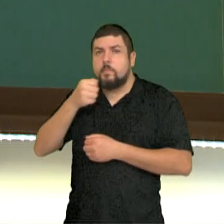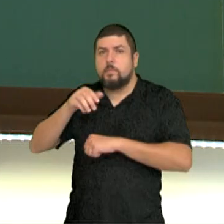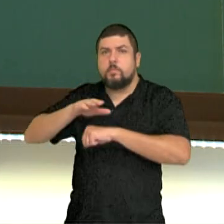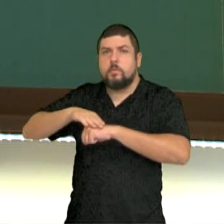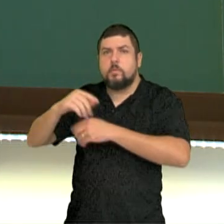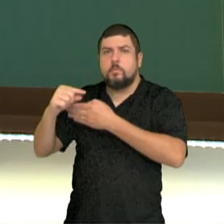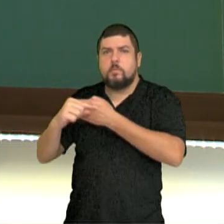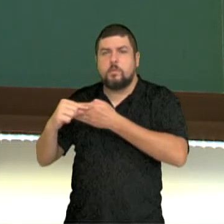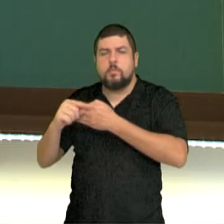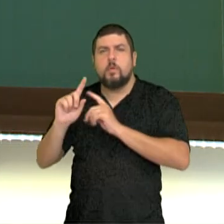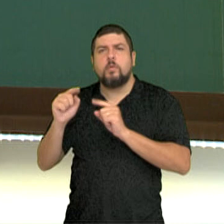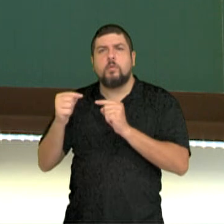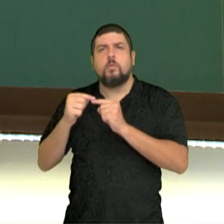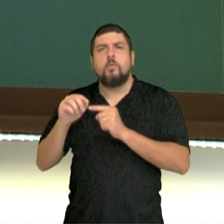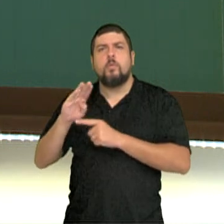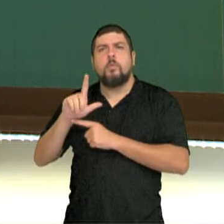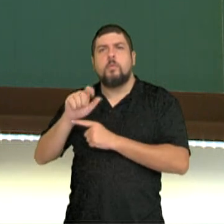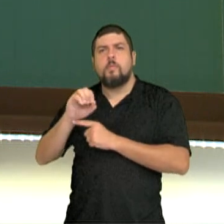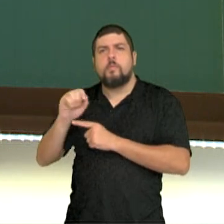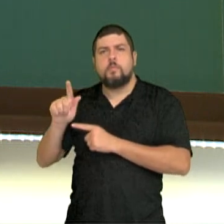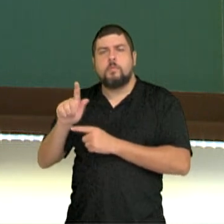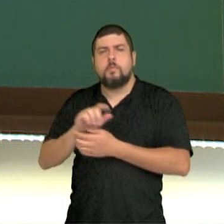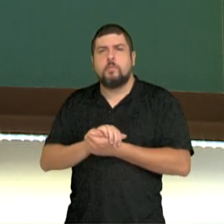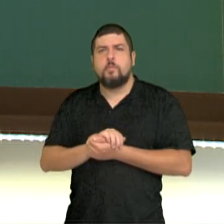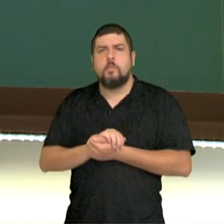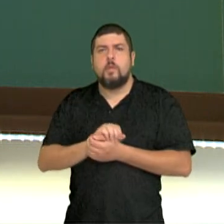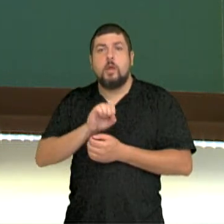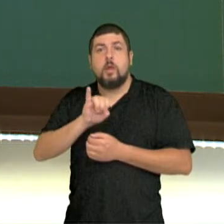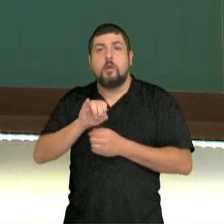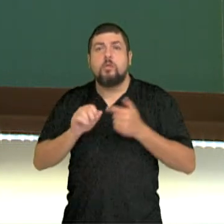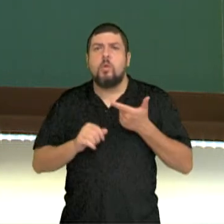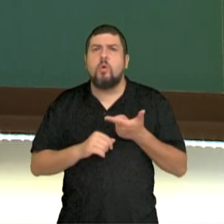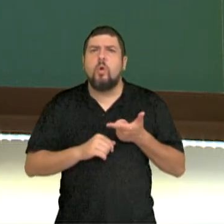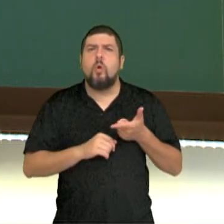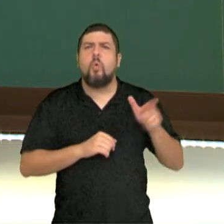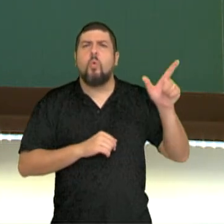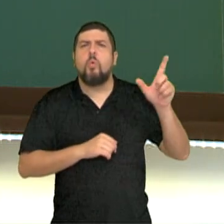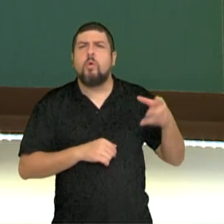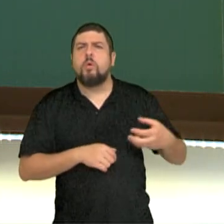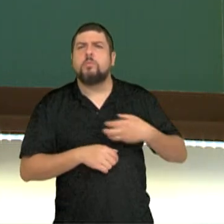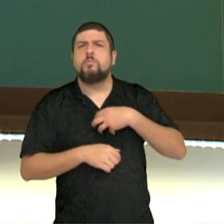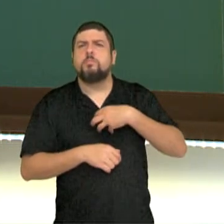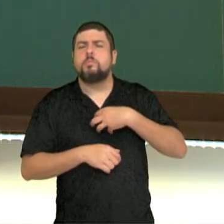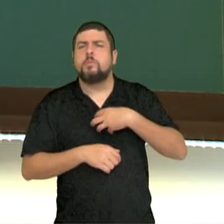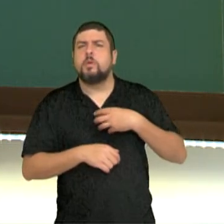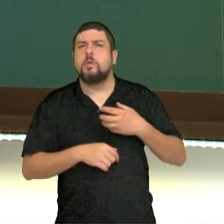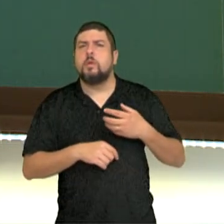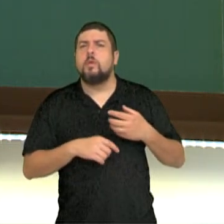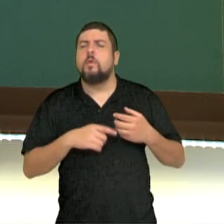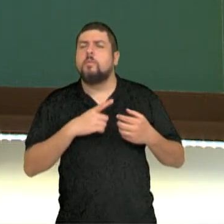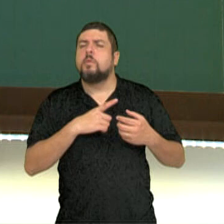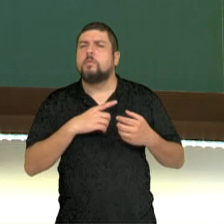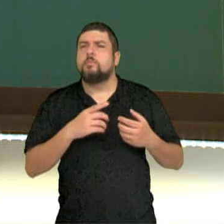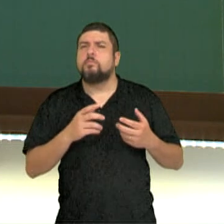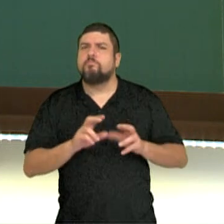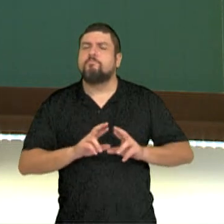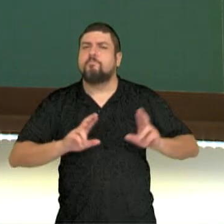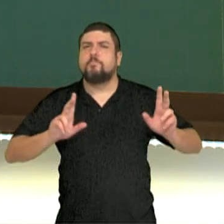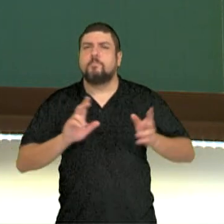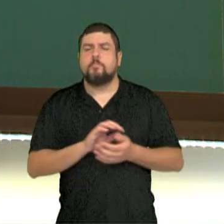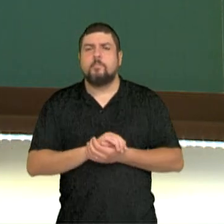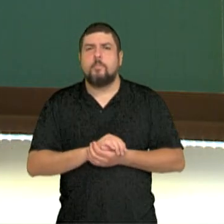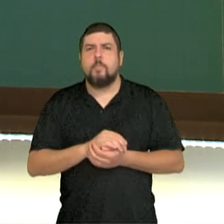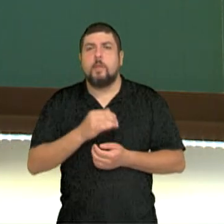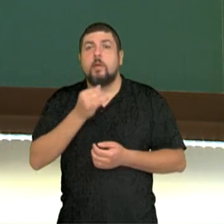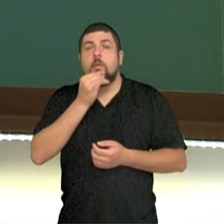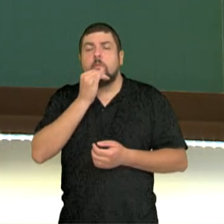blog. Fosse, se isso acontecesse num outro canal, talvez isso acontecesse de um jeito diferente. Vamos pensar, fosse